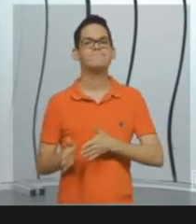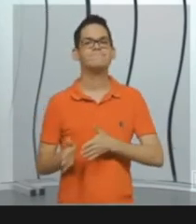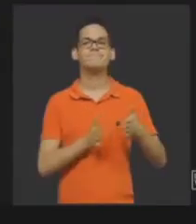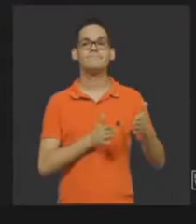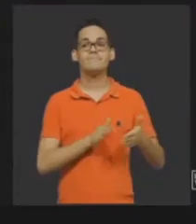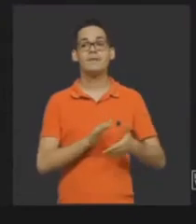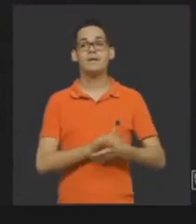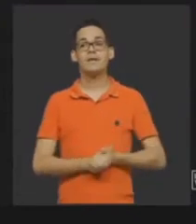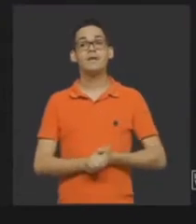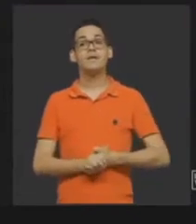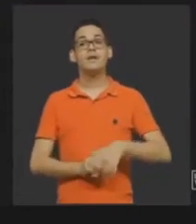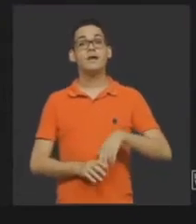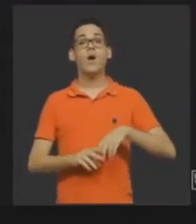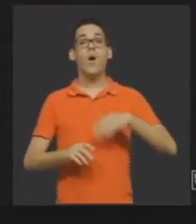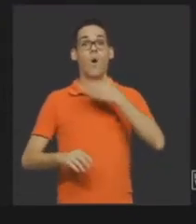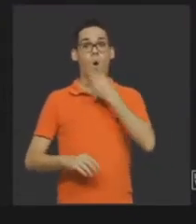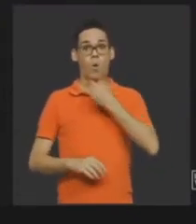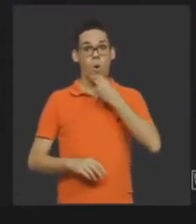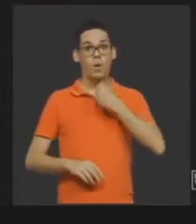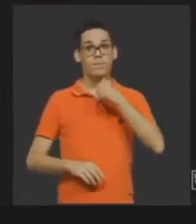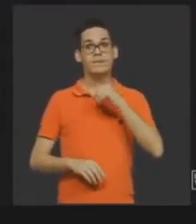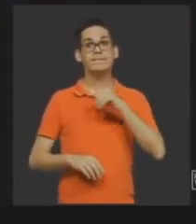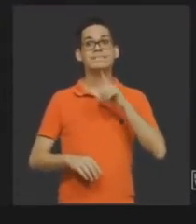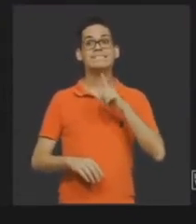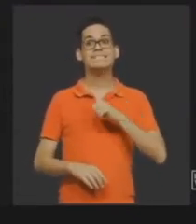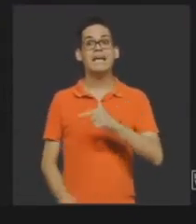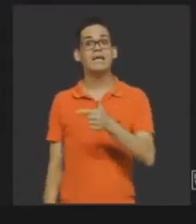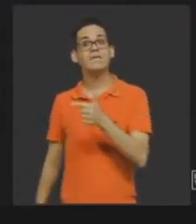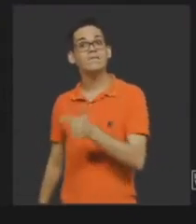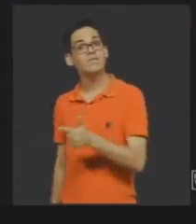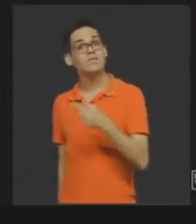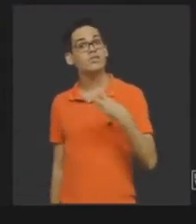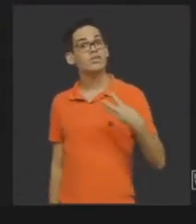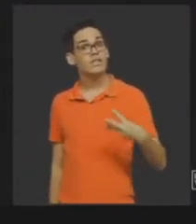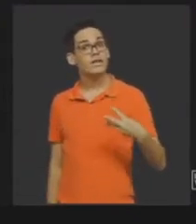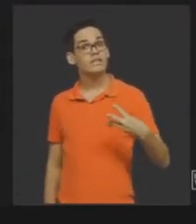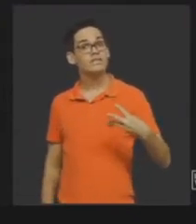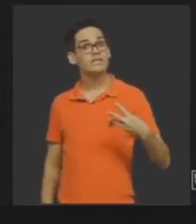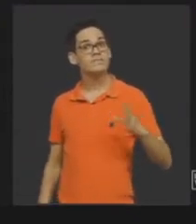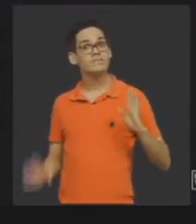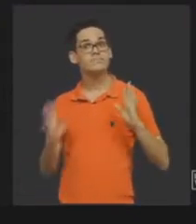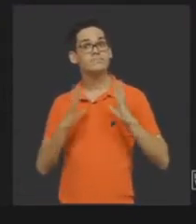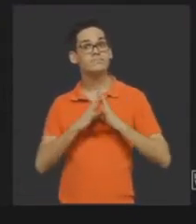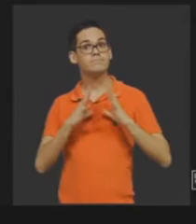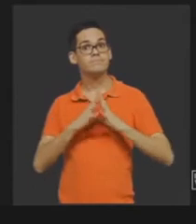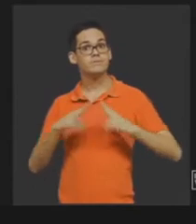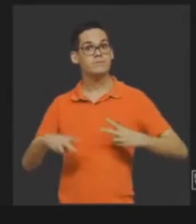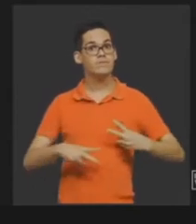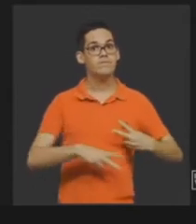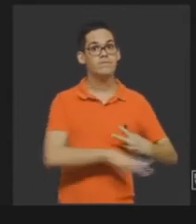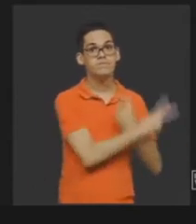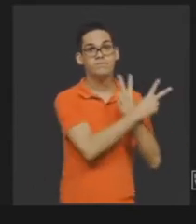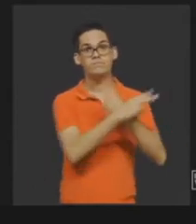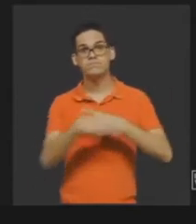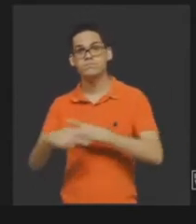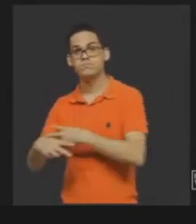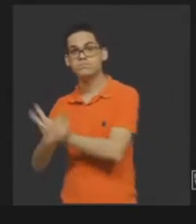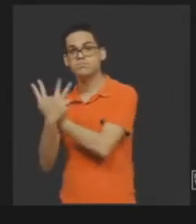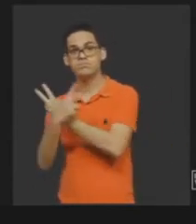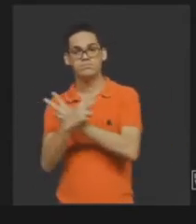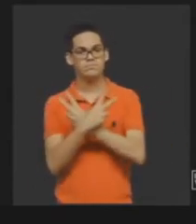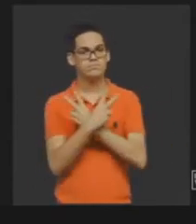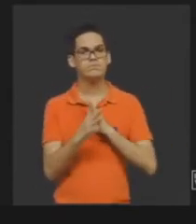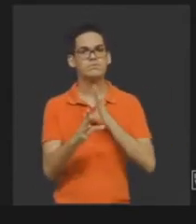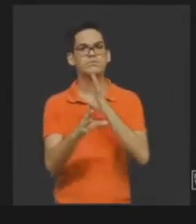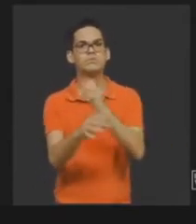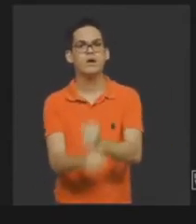O ser humano possui um total de 23 pares de cromossomos em cada uma de suas células. Ou seja, ele tem ao